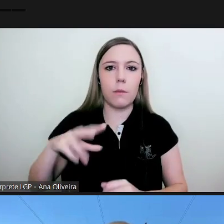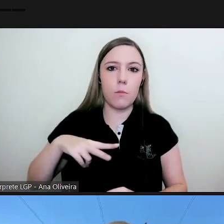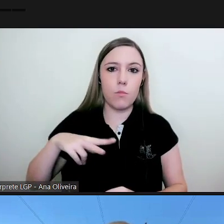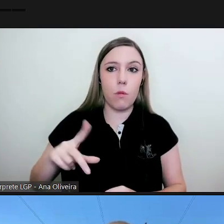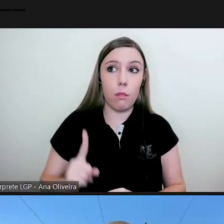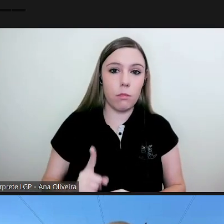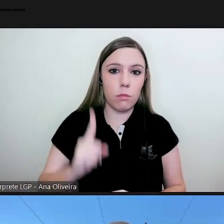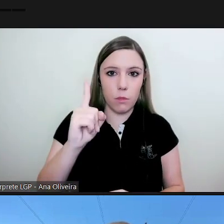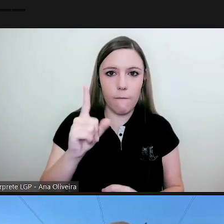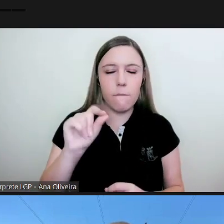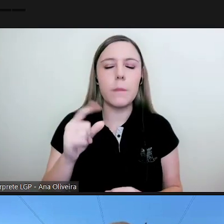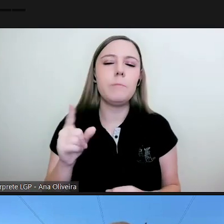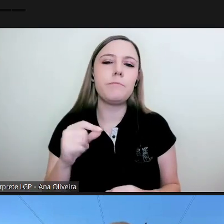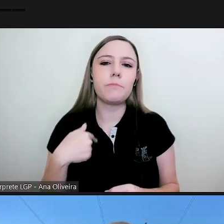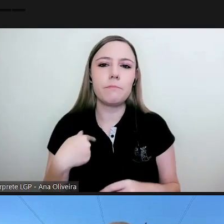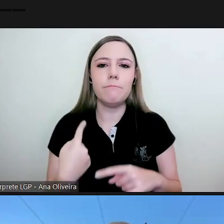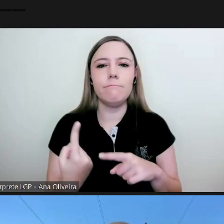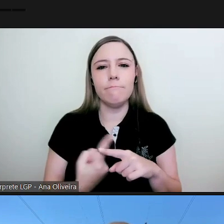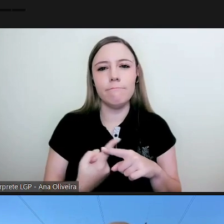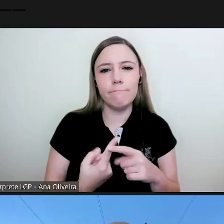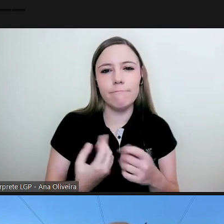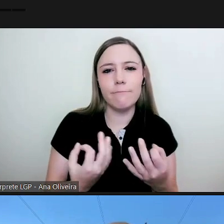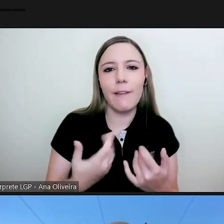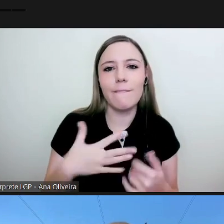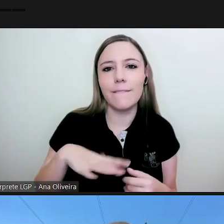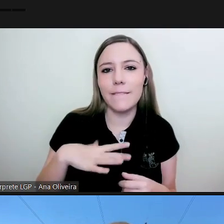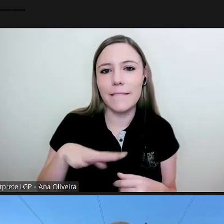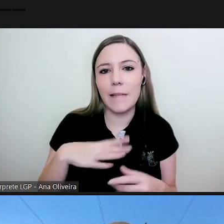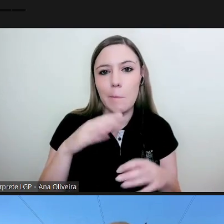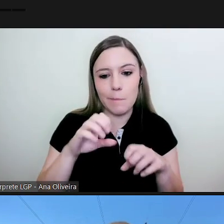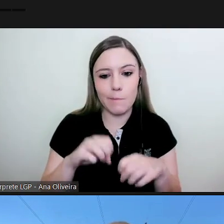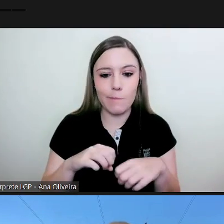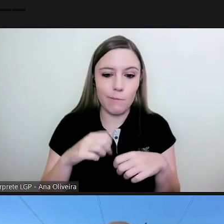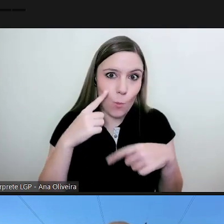em partilhar com todos alguns dos resultados a que temos vindo a chegar.